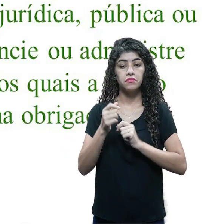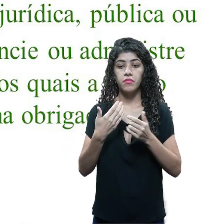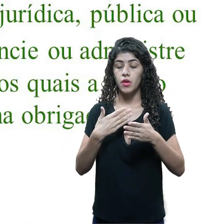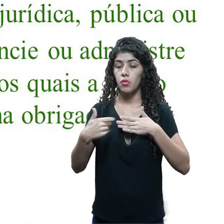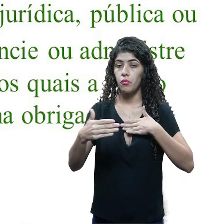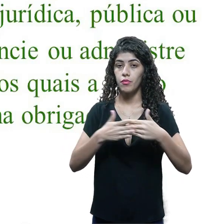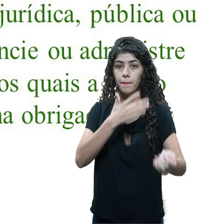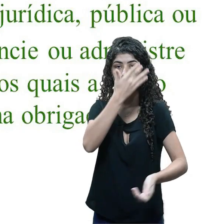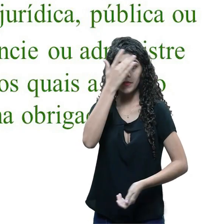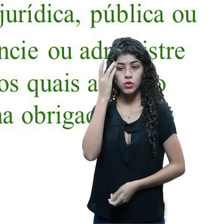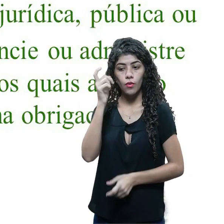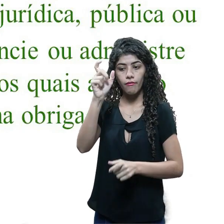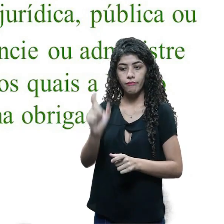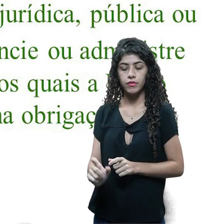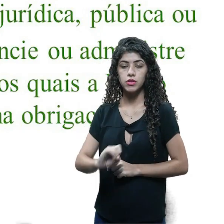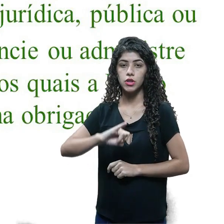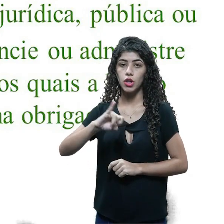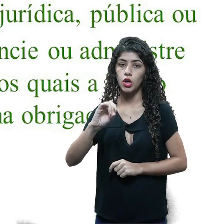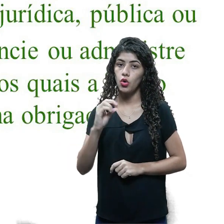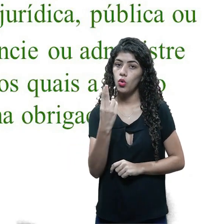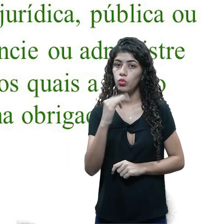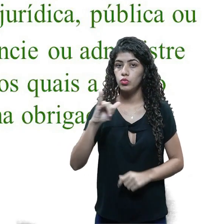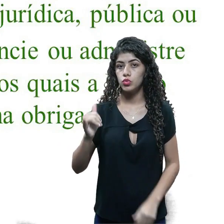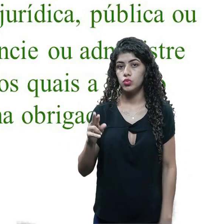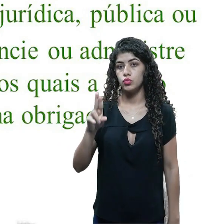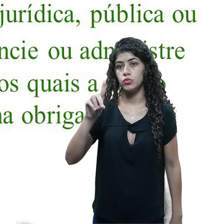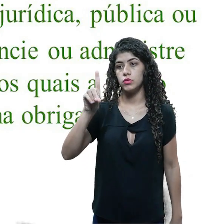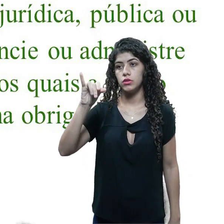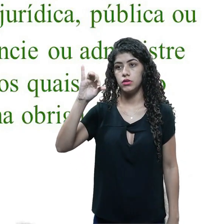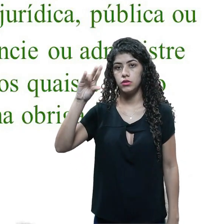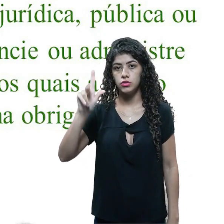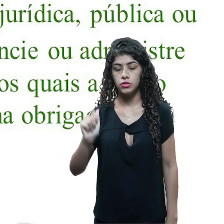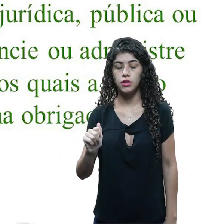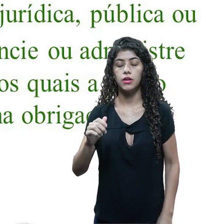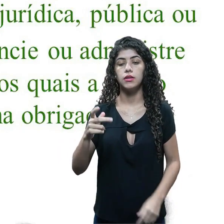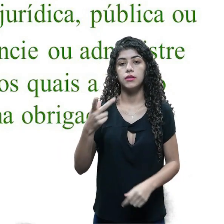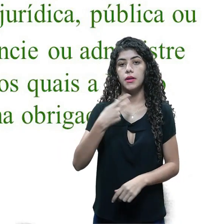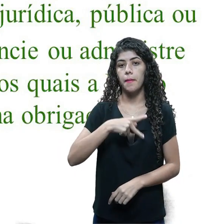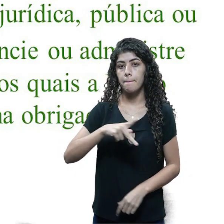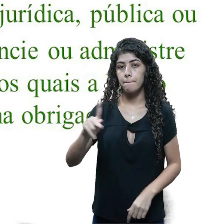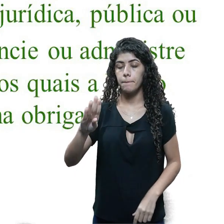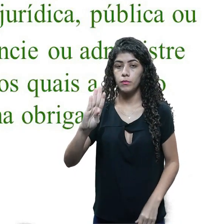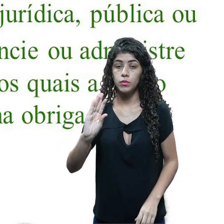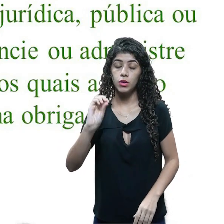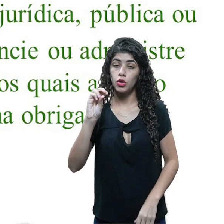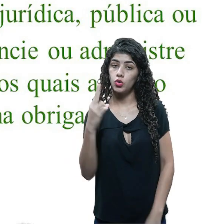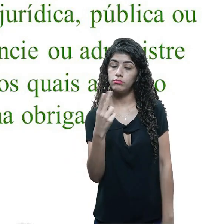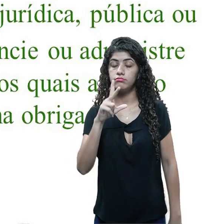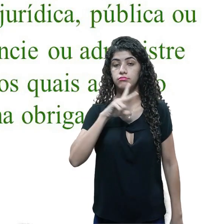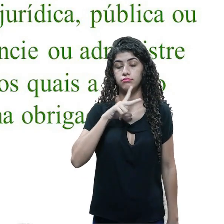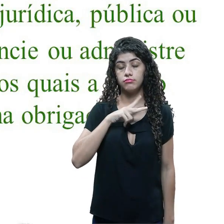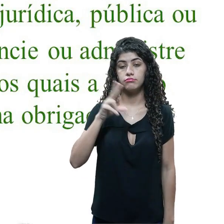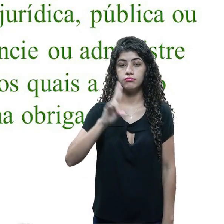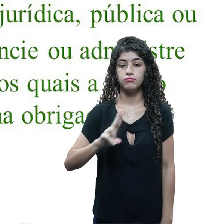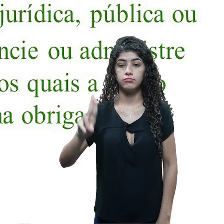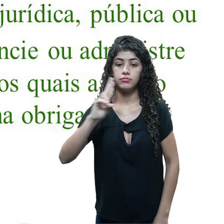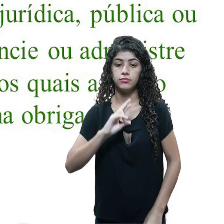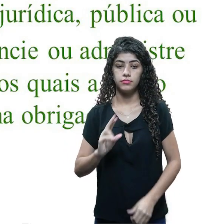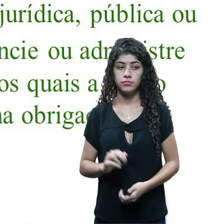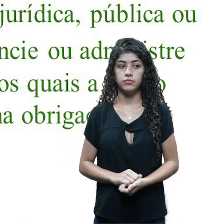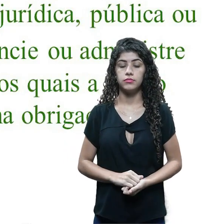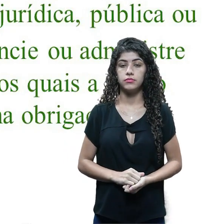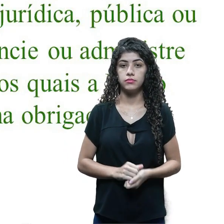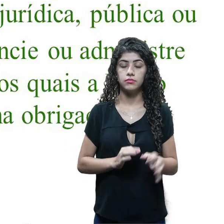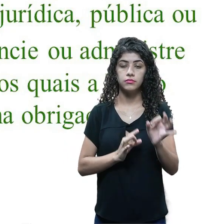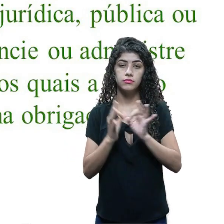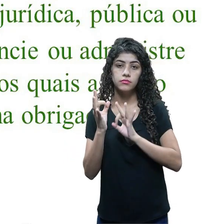contas qualquer pessoa física ou jurídica, pública ou privada, que utilize, arrecade,